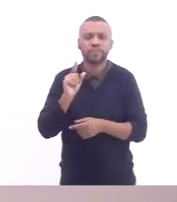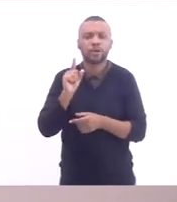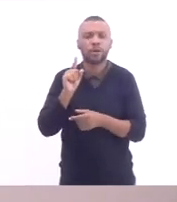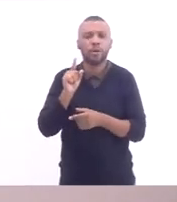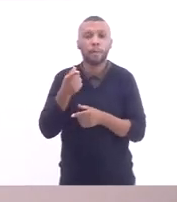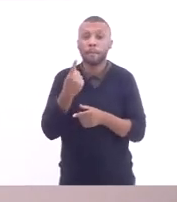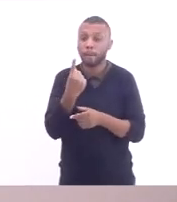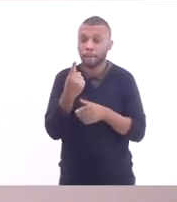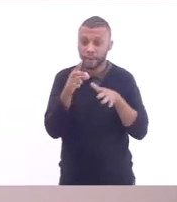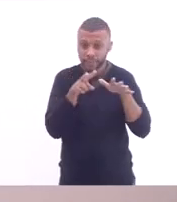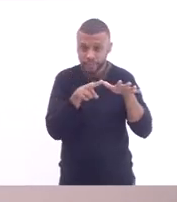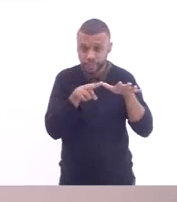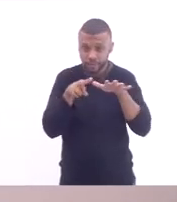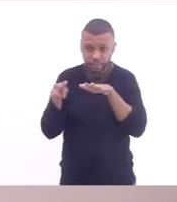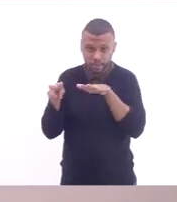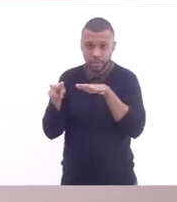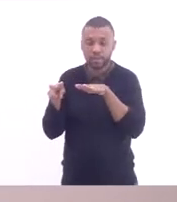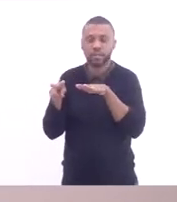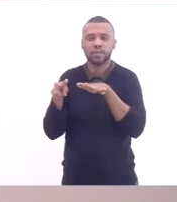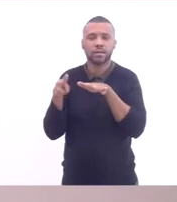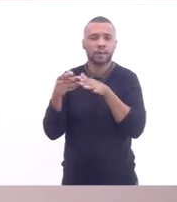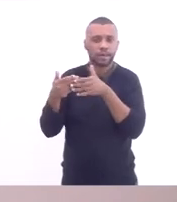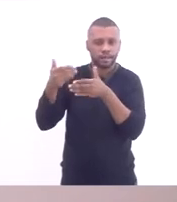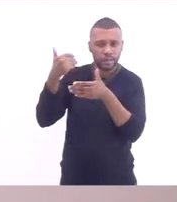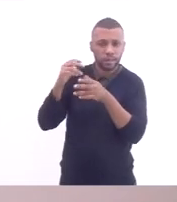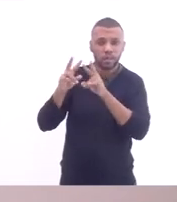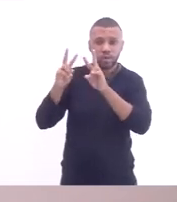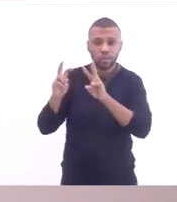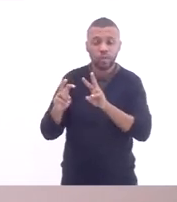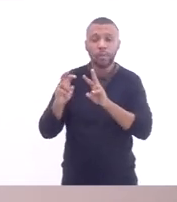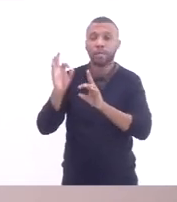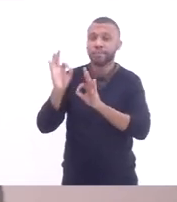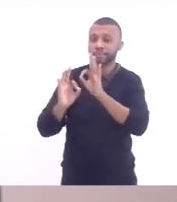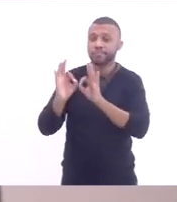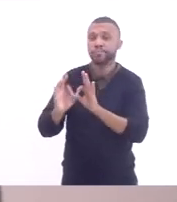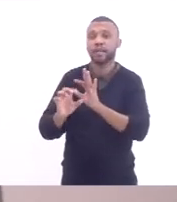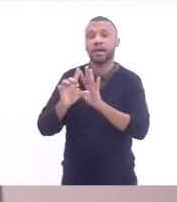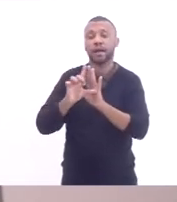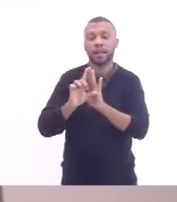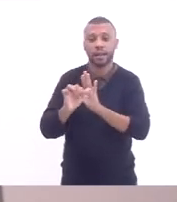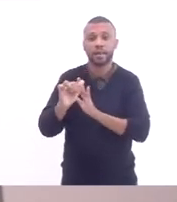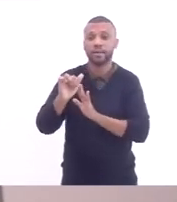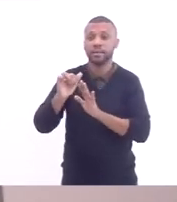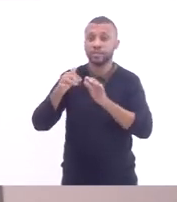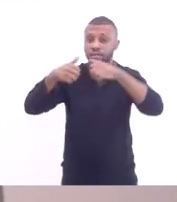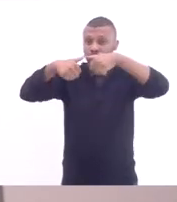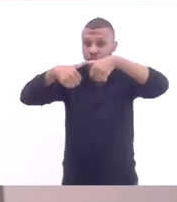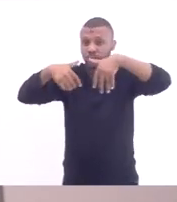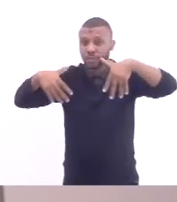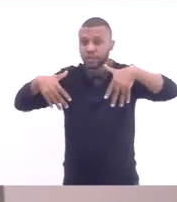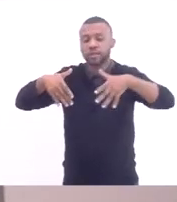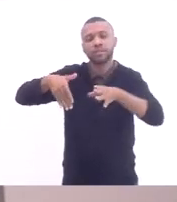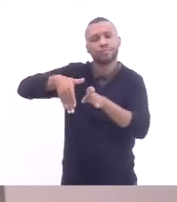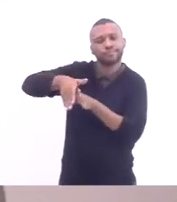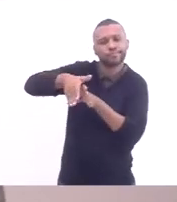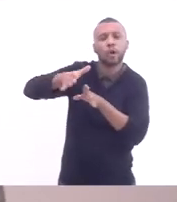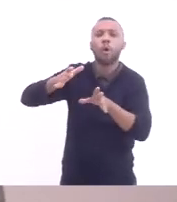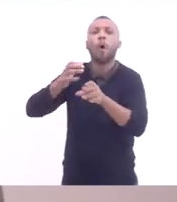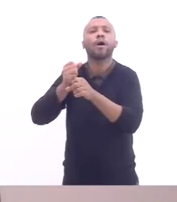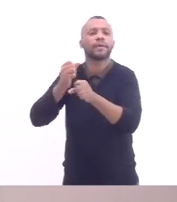umas semanas atrás, sobre a questão da lei de diretrizes orçamentárias. Enfim, acho que